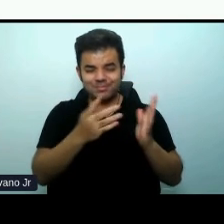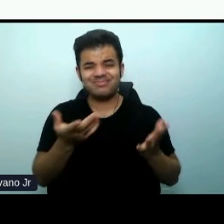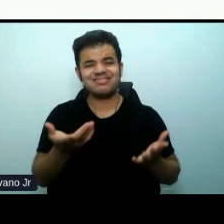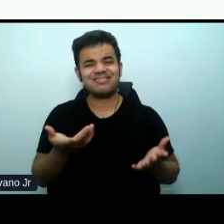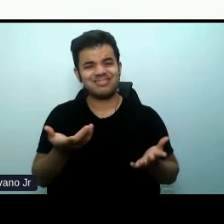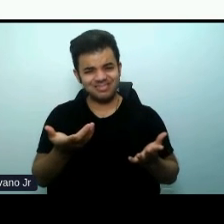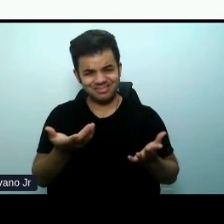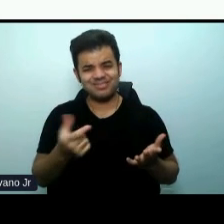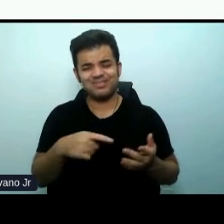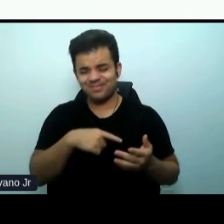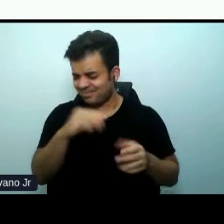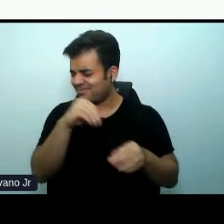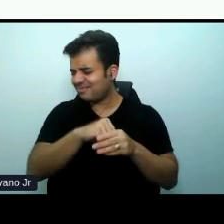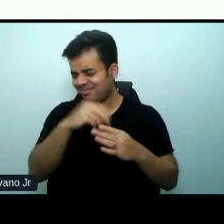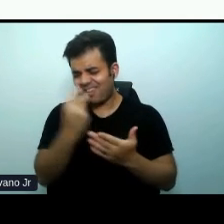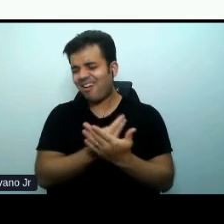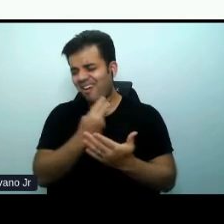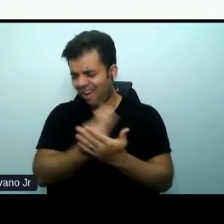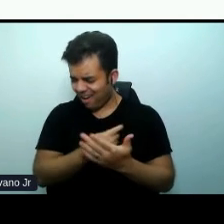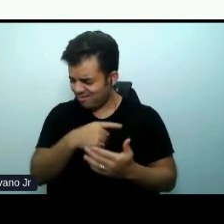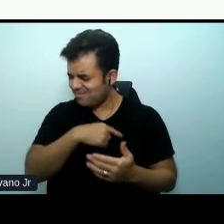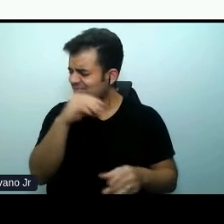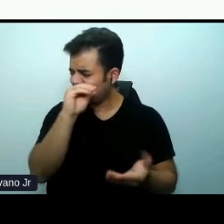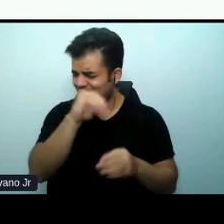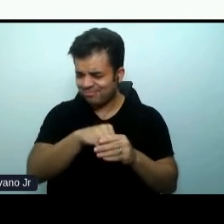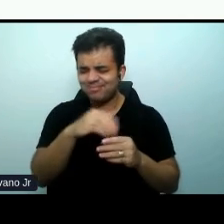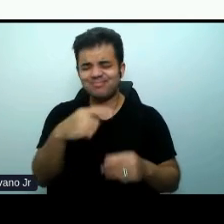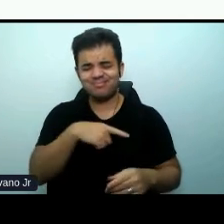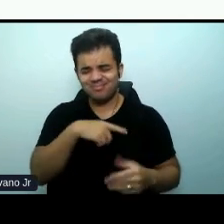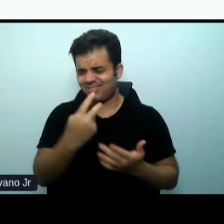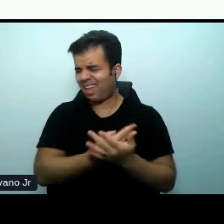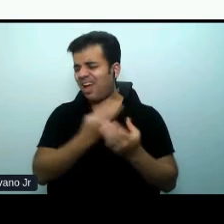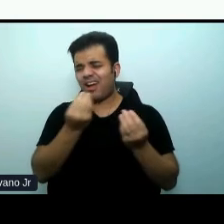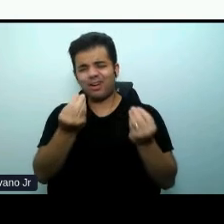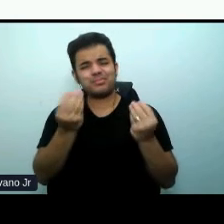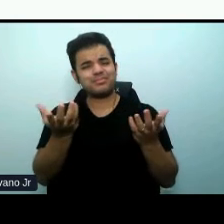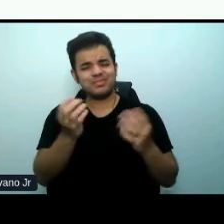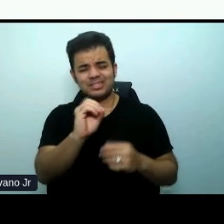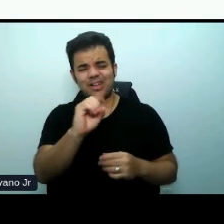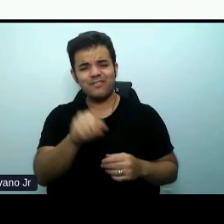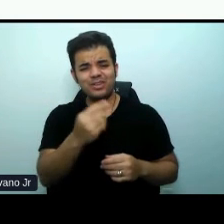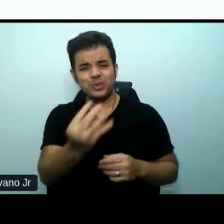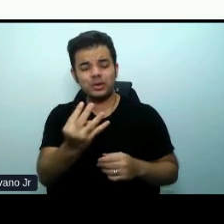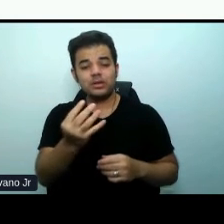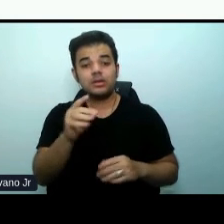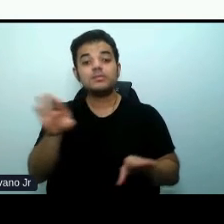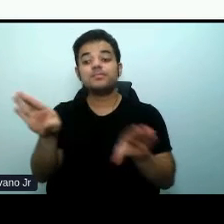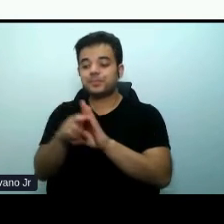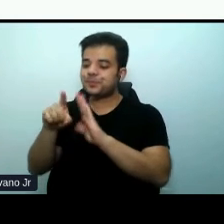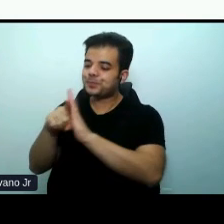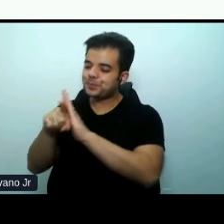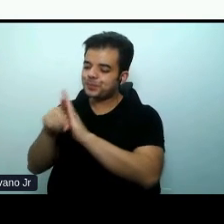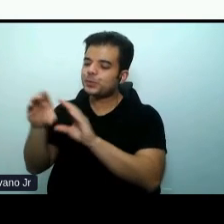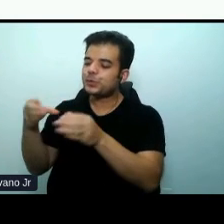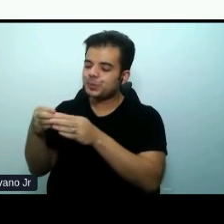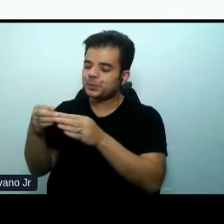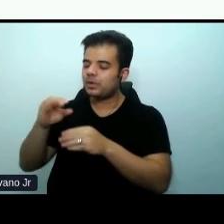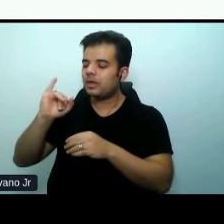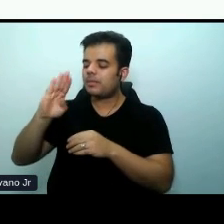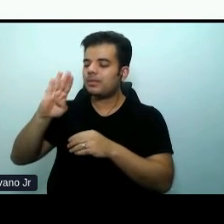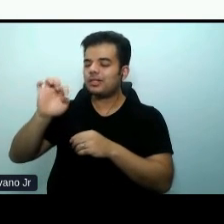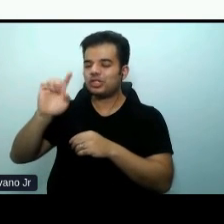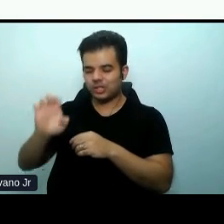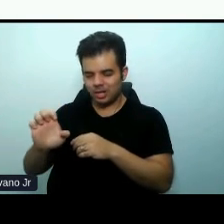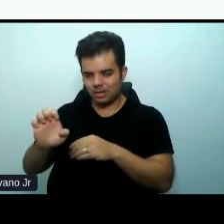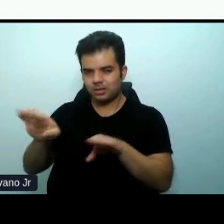tem algo errado aí nessa história. E segundo um censo feito pelo IBGE em